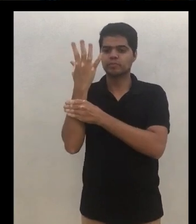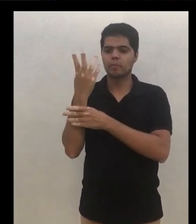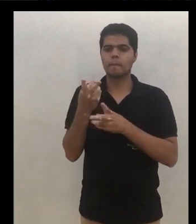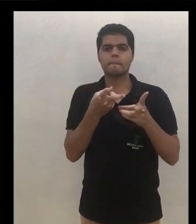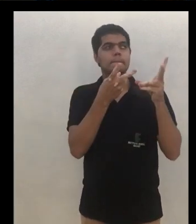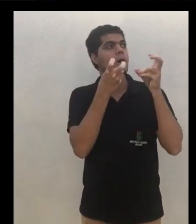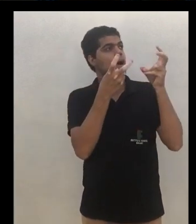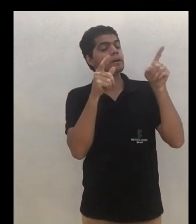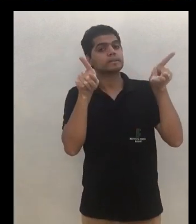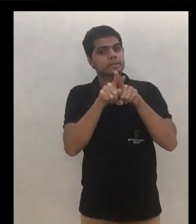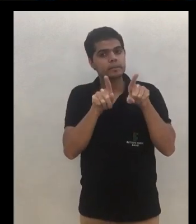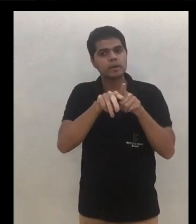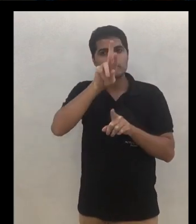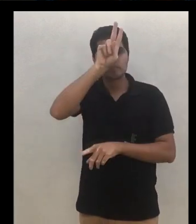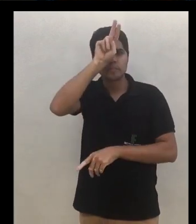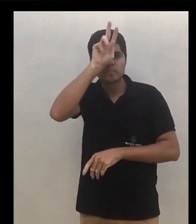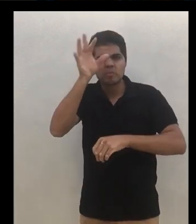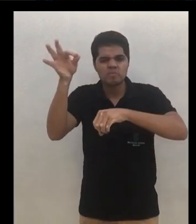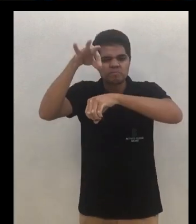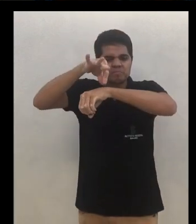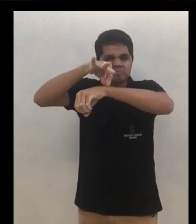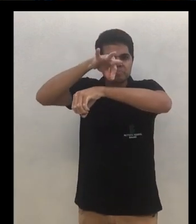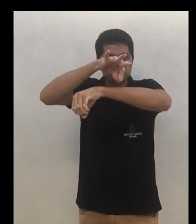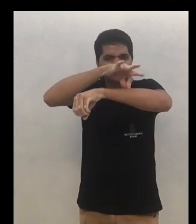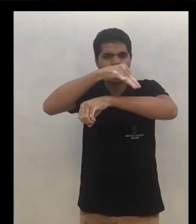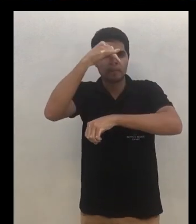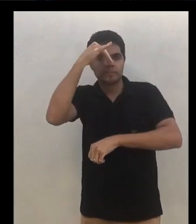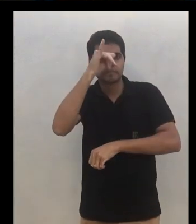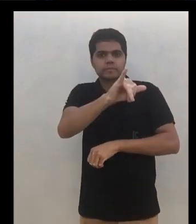também dos piolhos. Você pode fazer a infusão e